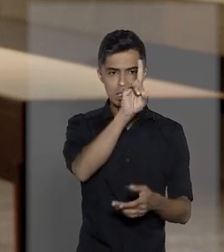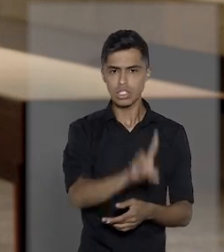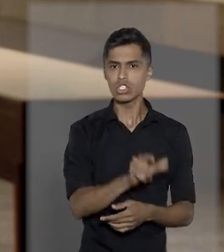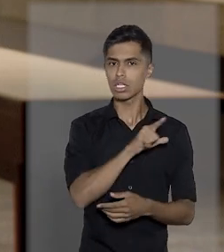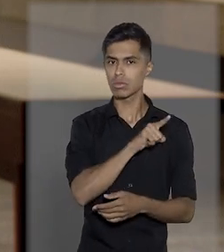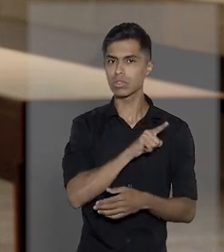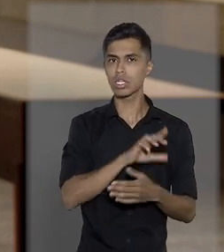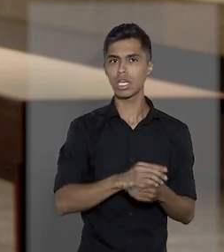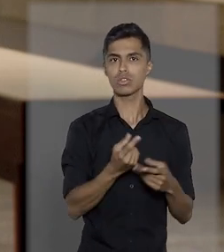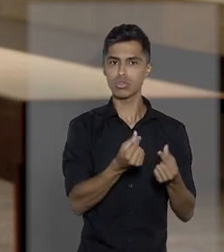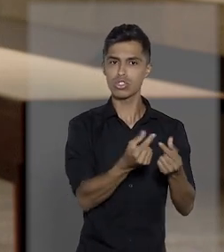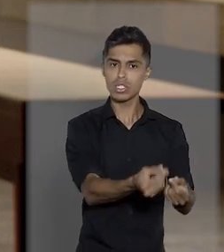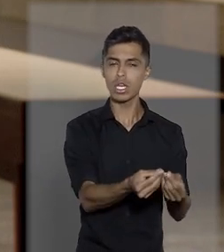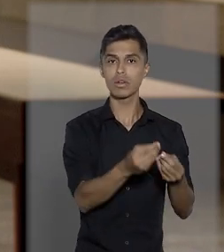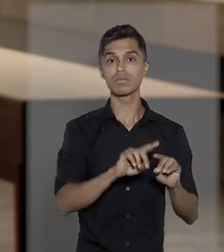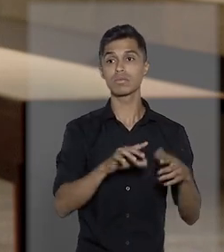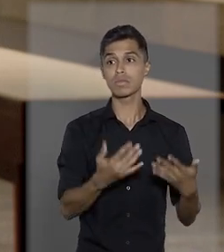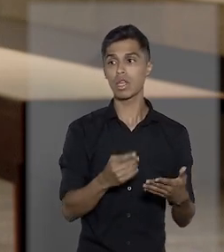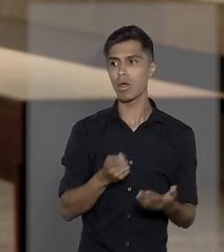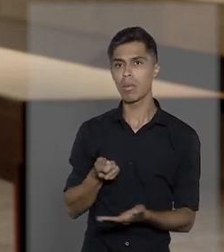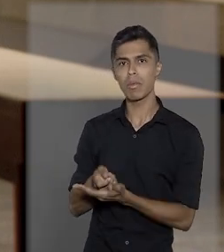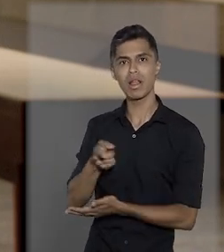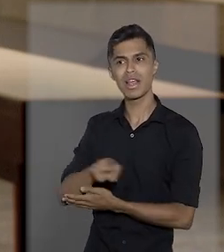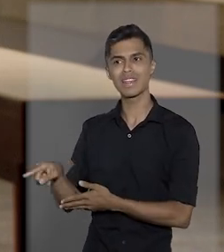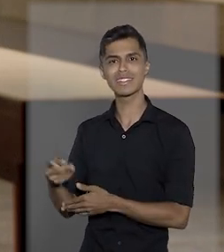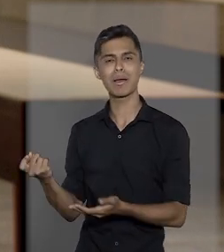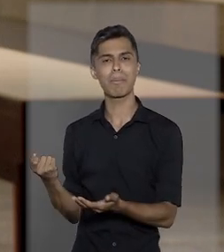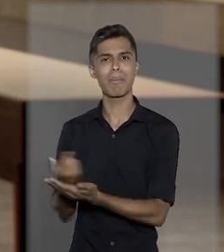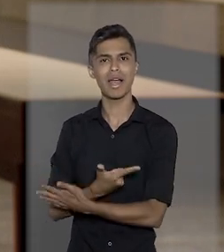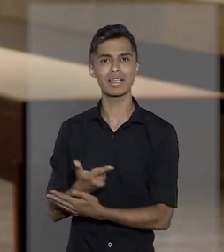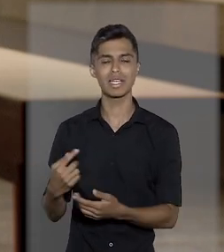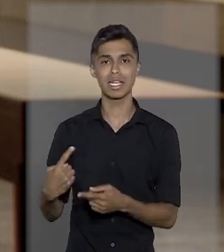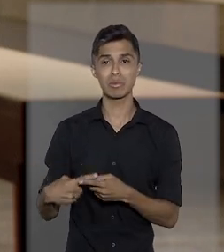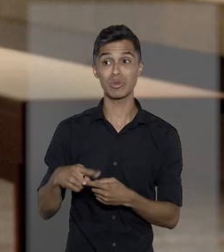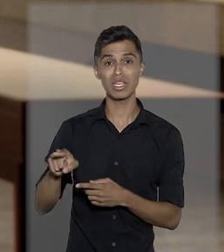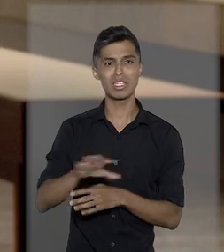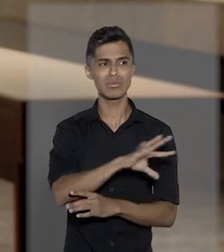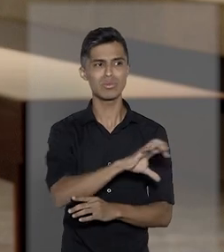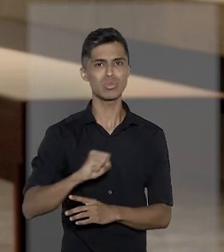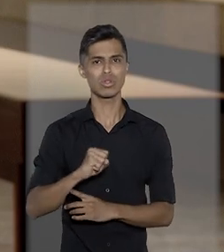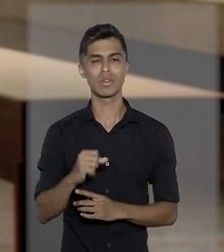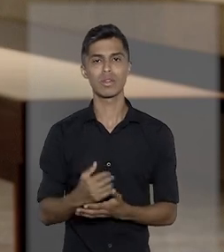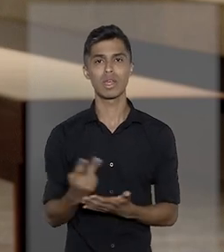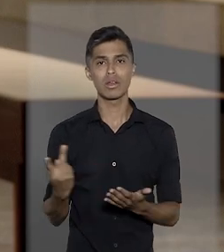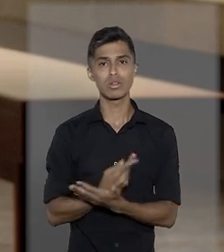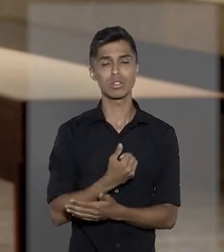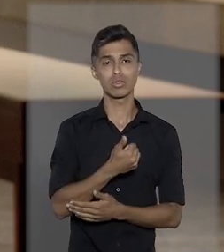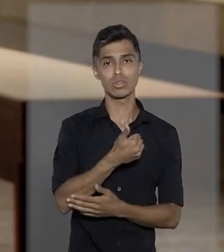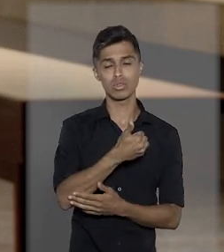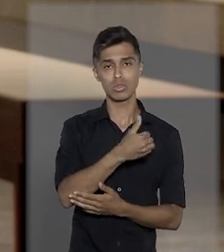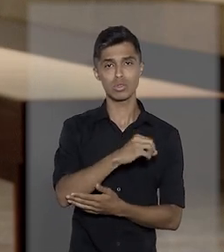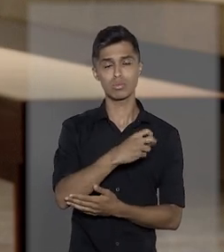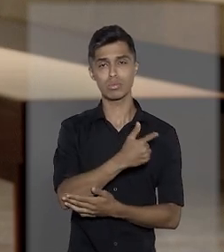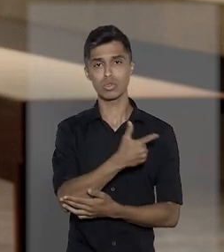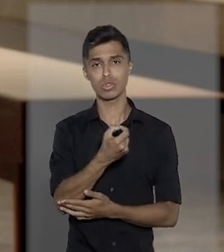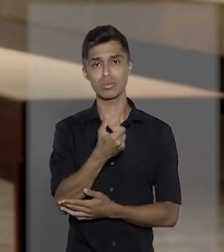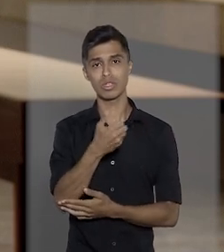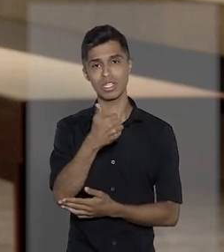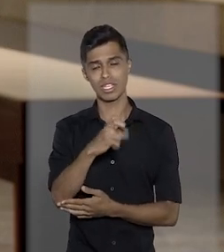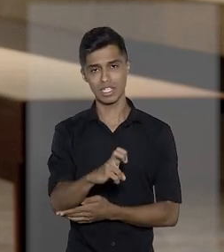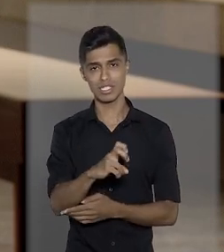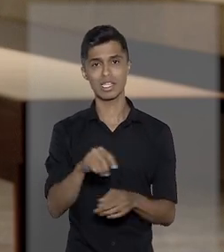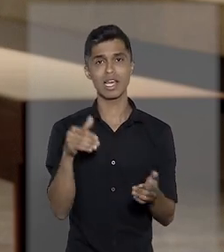um terço dos lucros obtidos na turnê 30 anos de Legião Urbana realizada entre 2015 e 2016